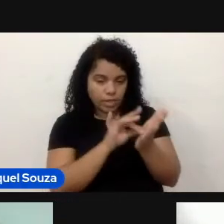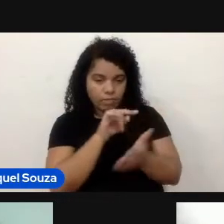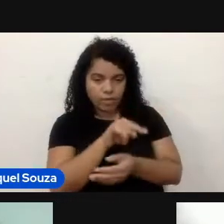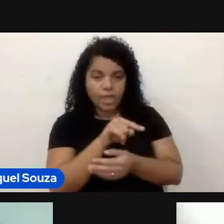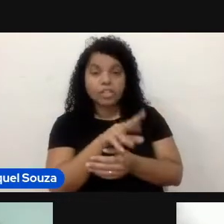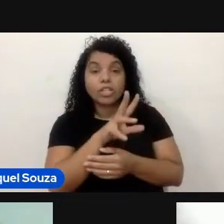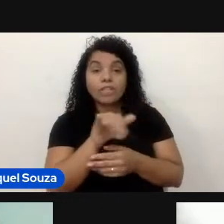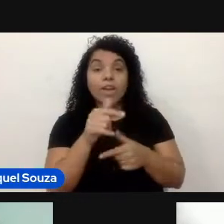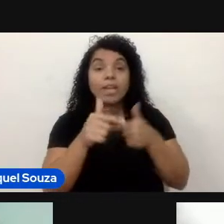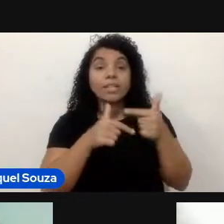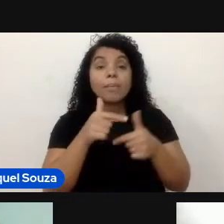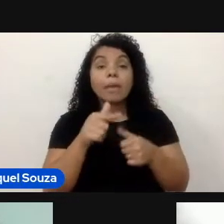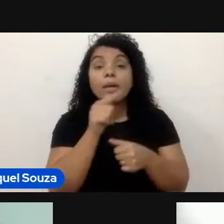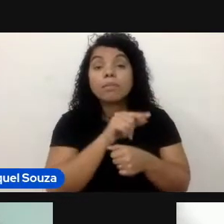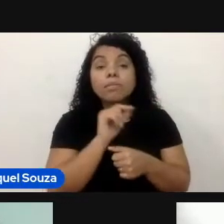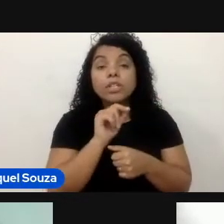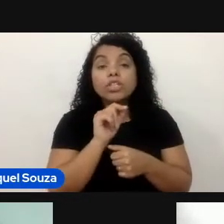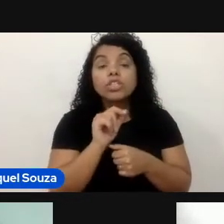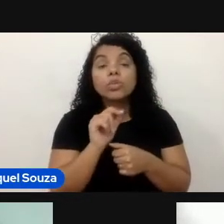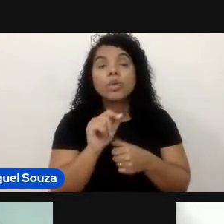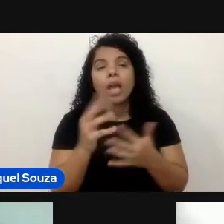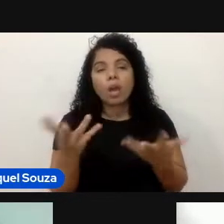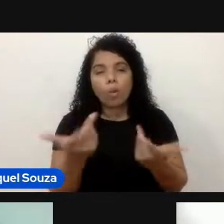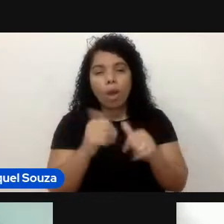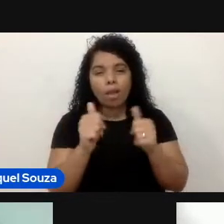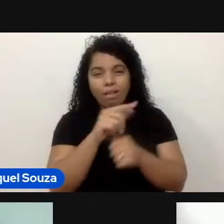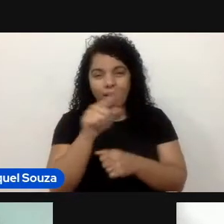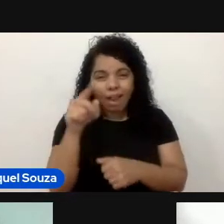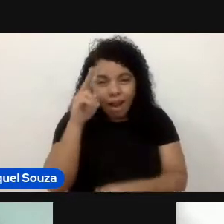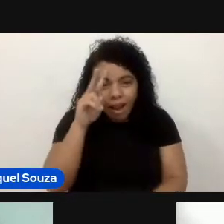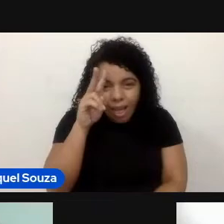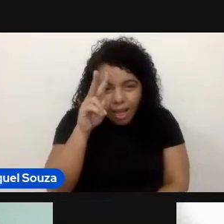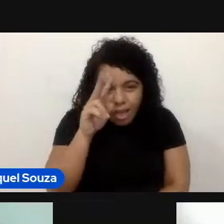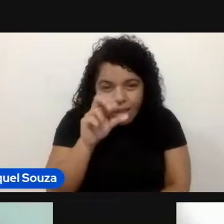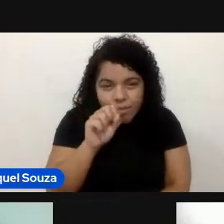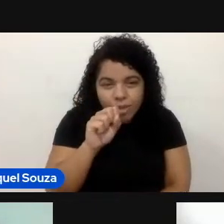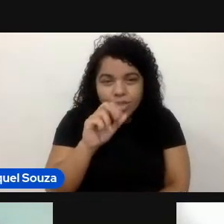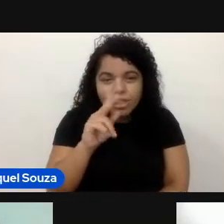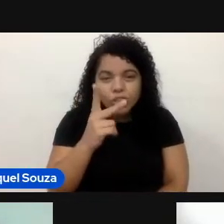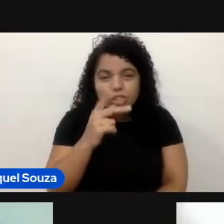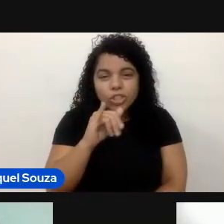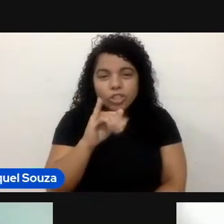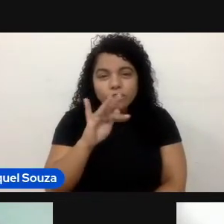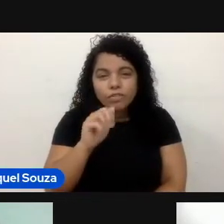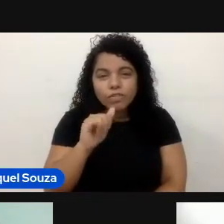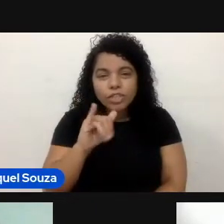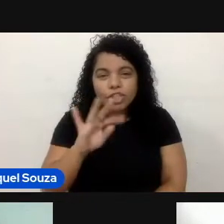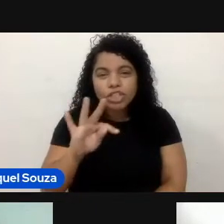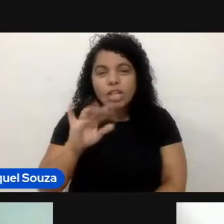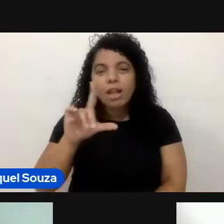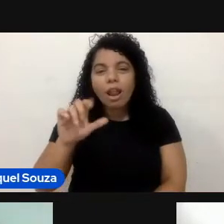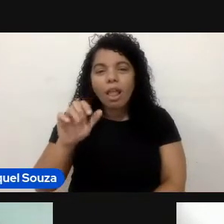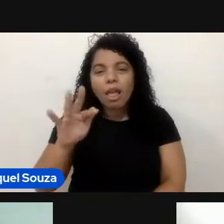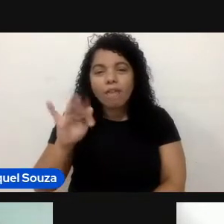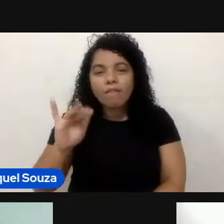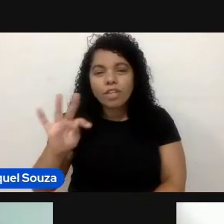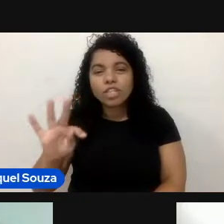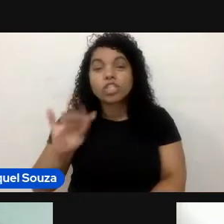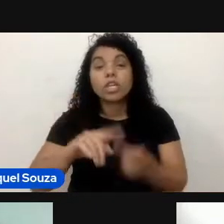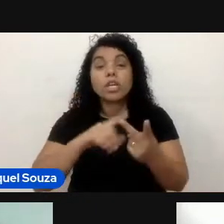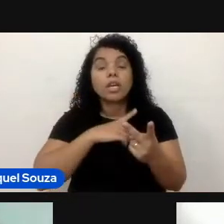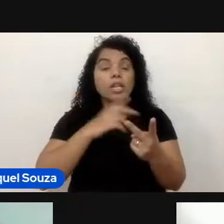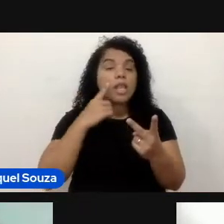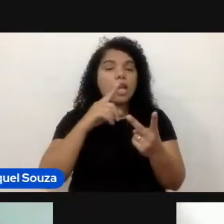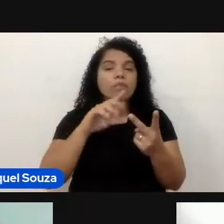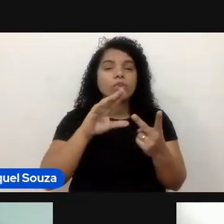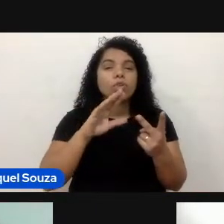trabalhar garantindo a qualidade, né? Lembra ali do Shift Left, lembra ali dos processos, do ciclo de desenvolvimento, a